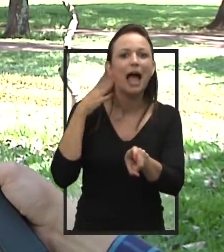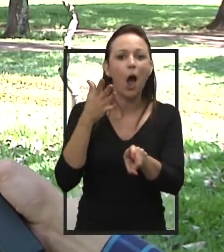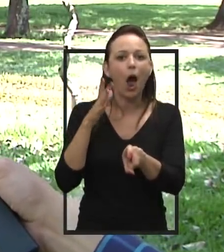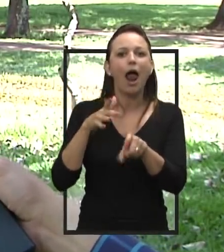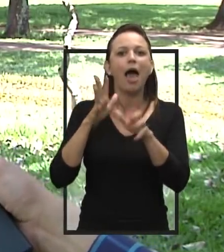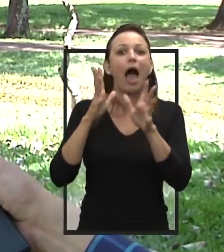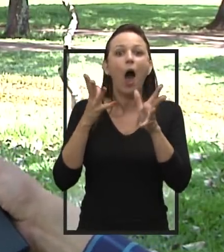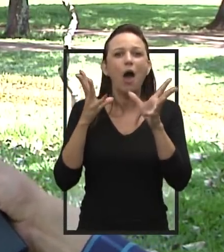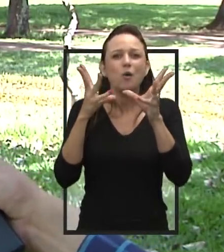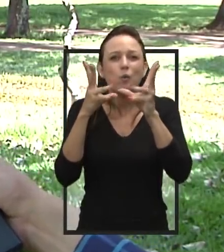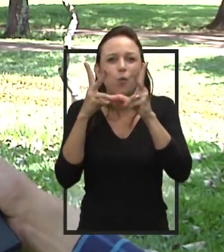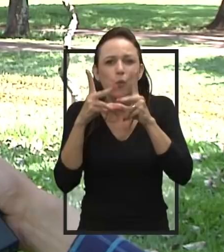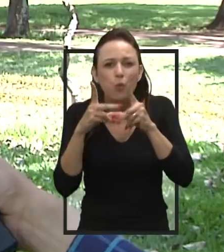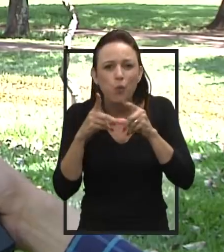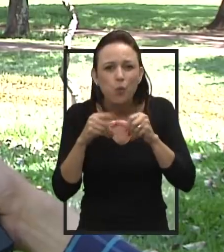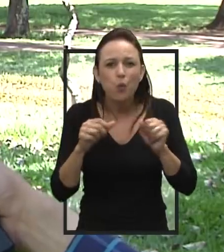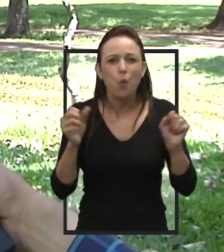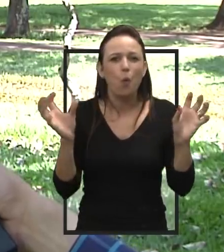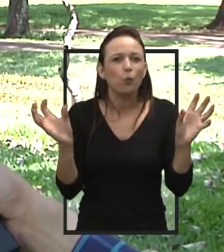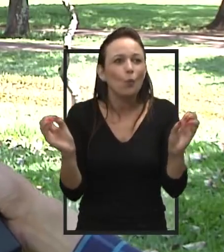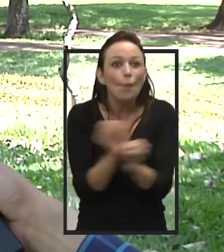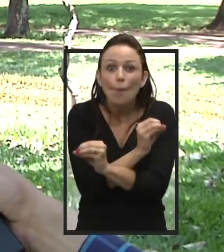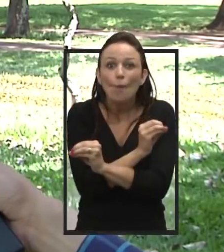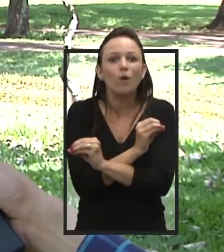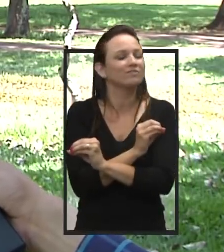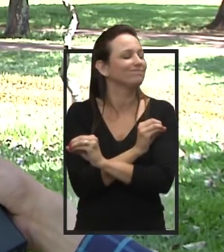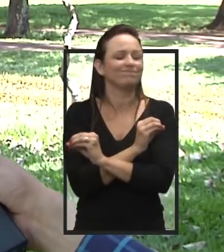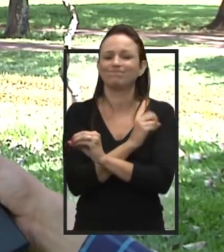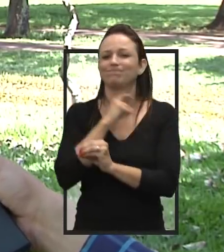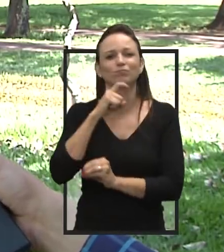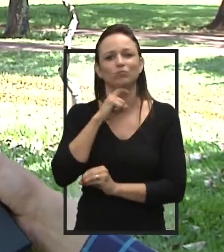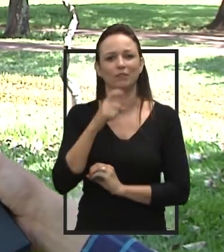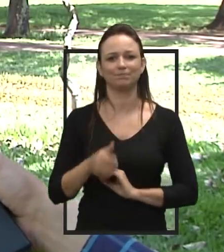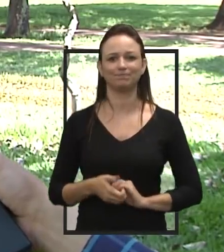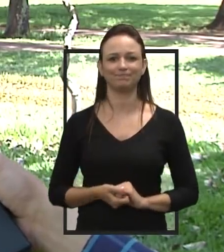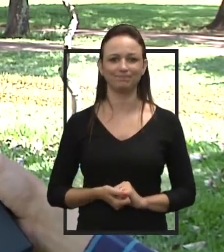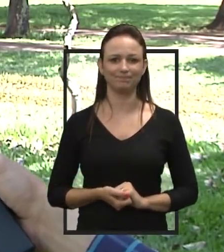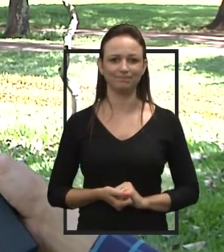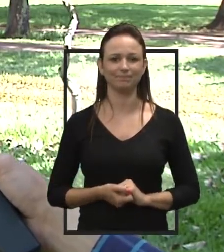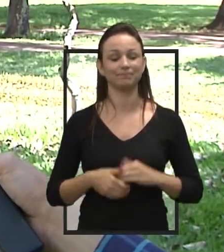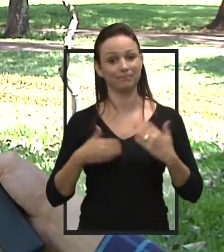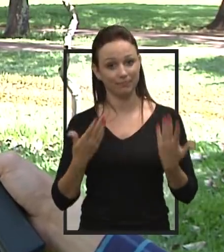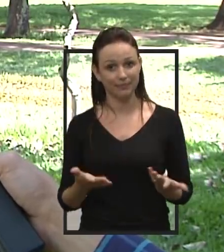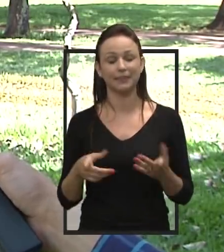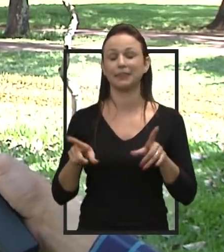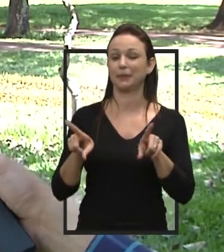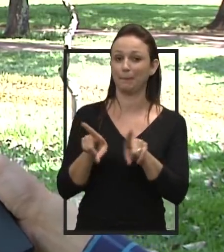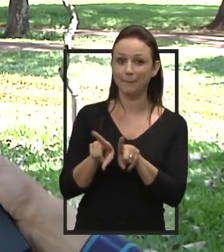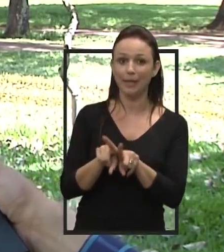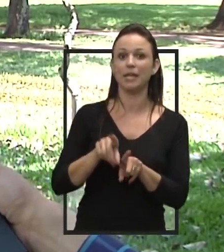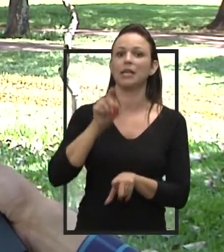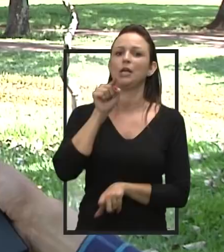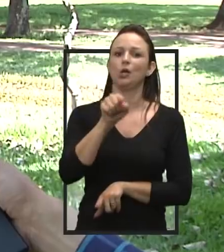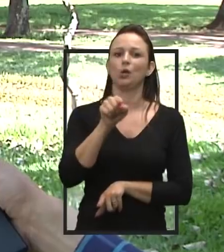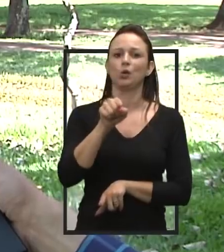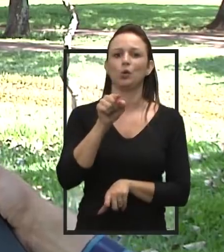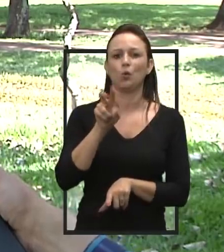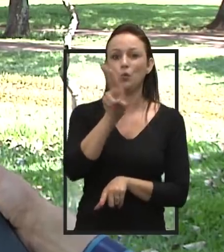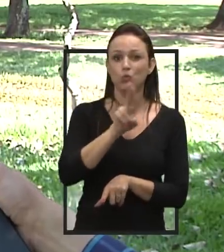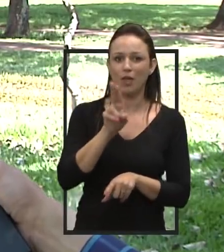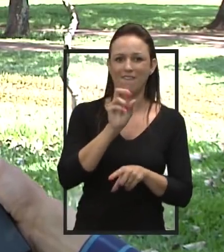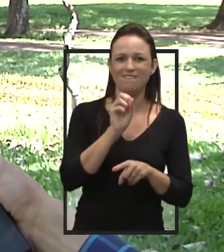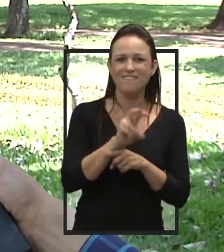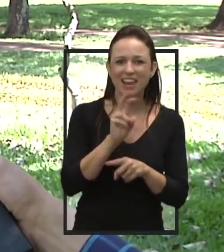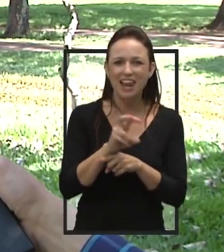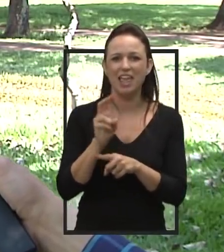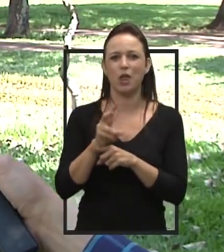tem funcionamento para controle, para controlar a infestação. Sem contar que a utilização de